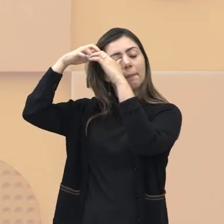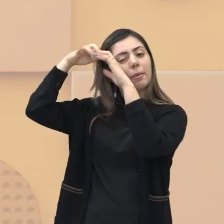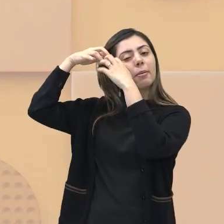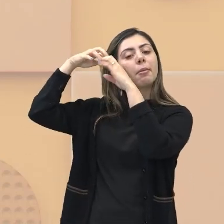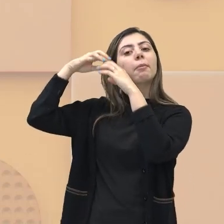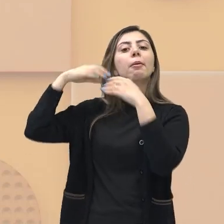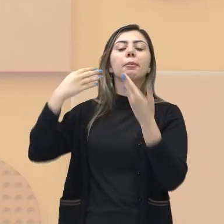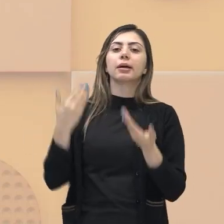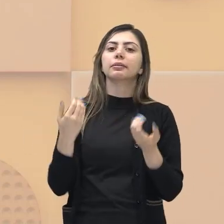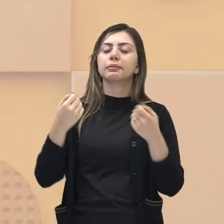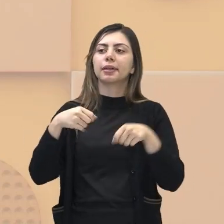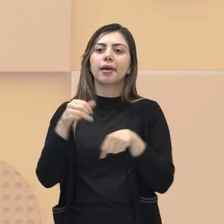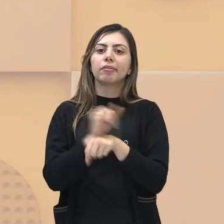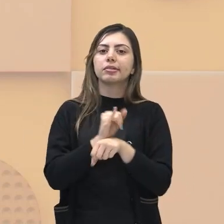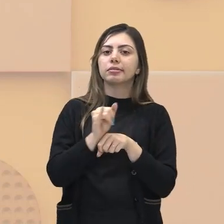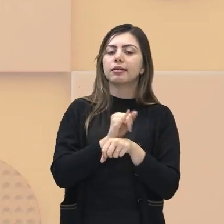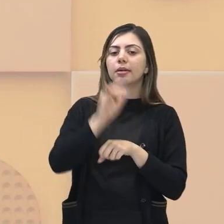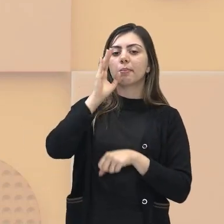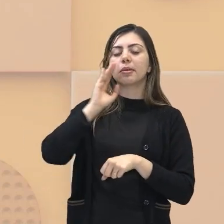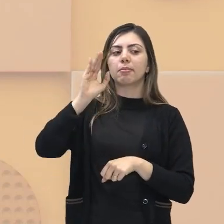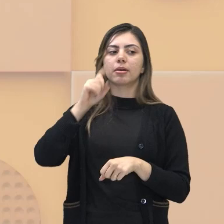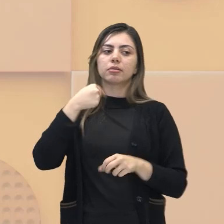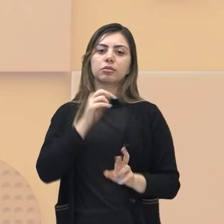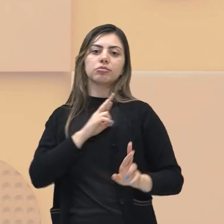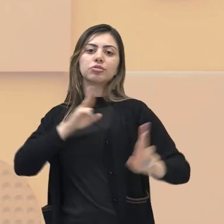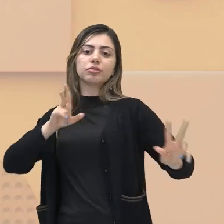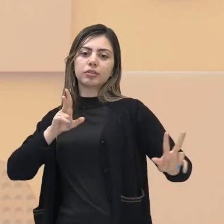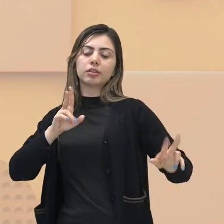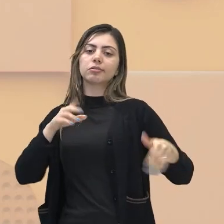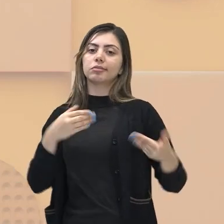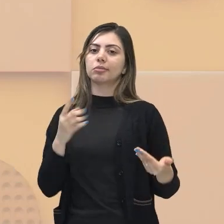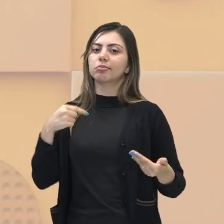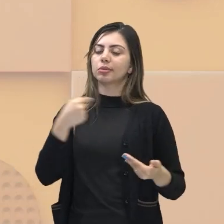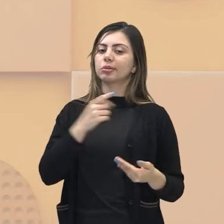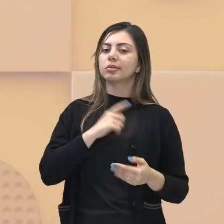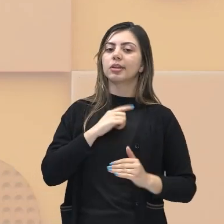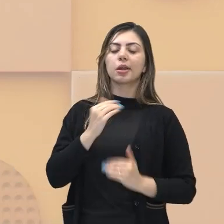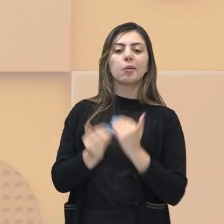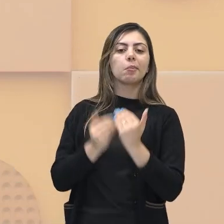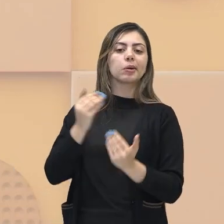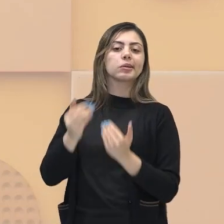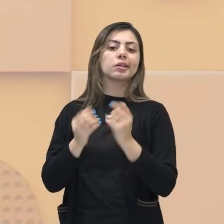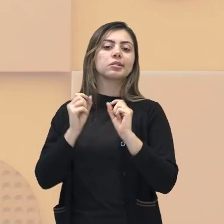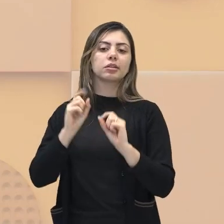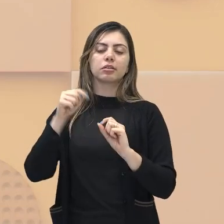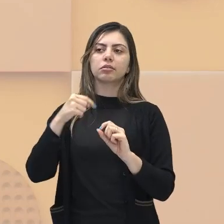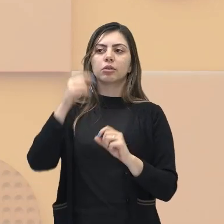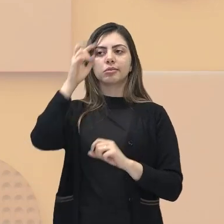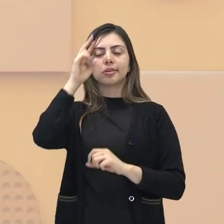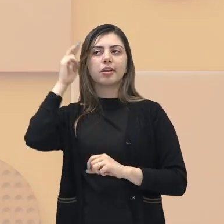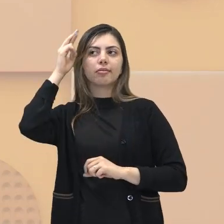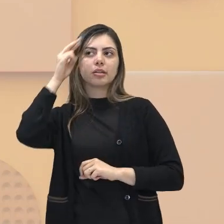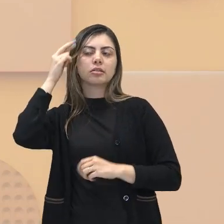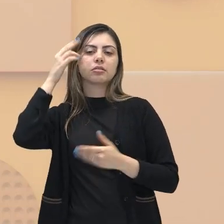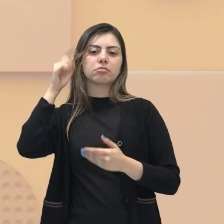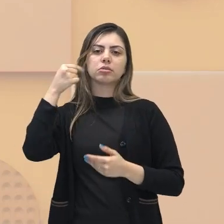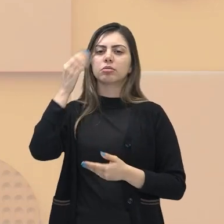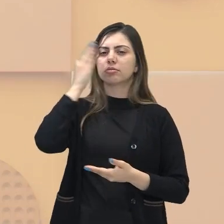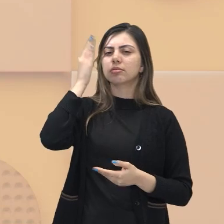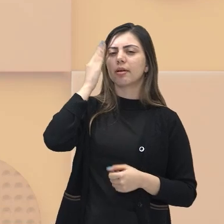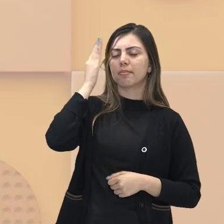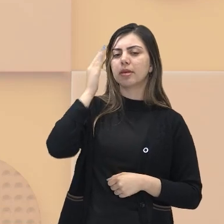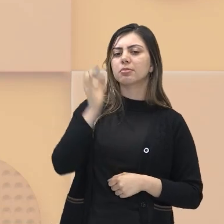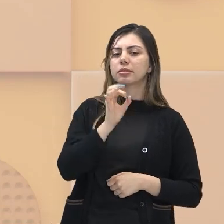como maneira primeira de nos diferenciarmos, porque nós fazemos um processo de autorreflexão, sabemos que nós somos um processo